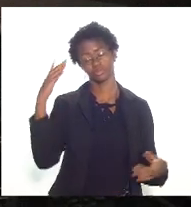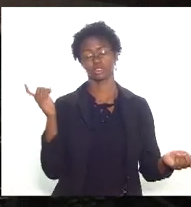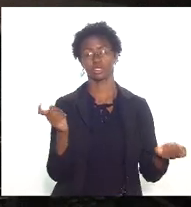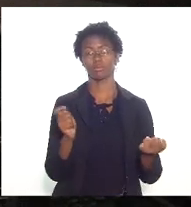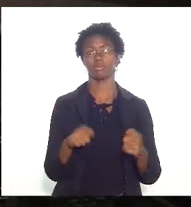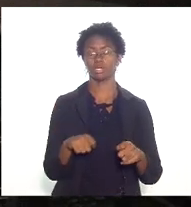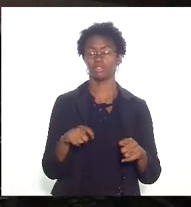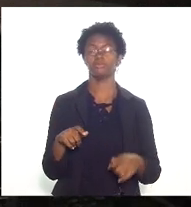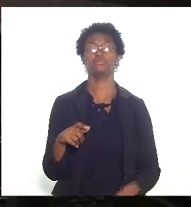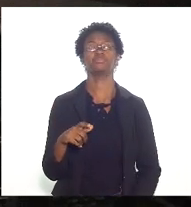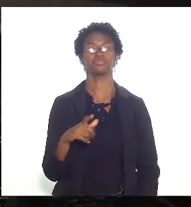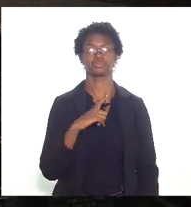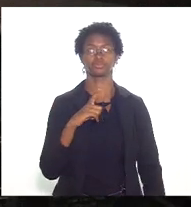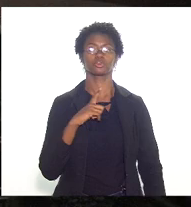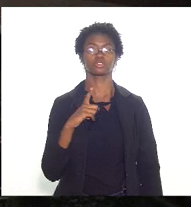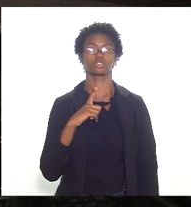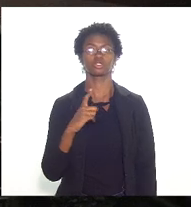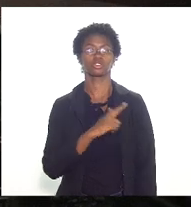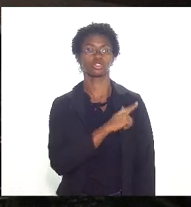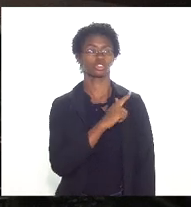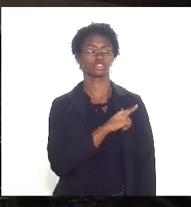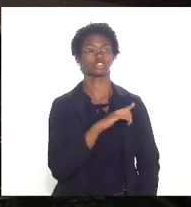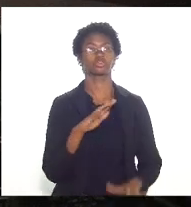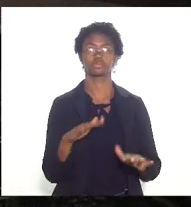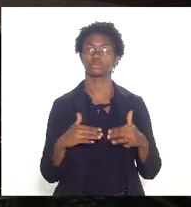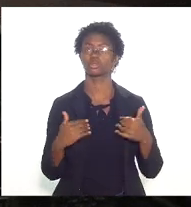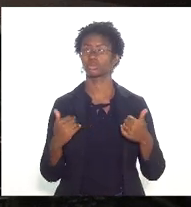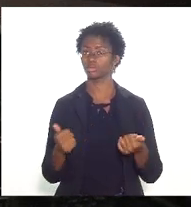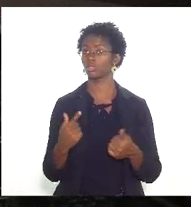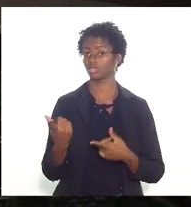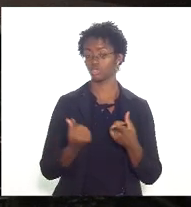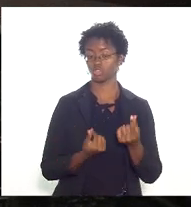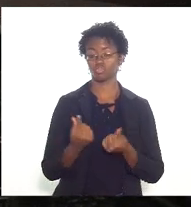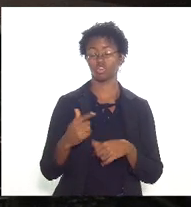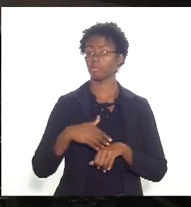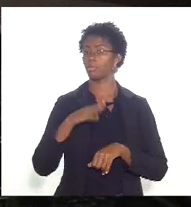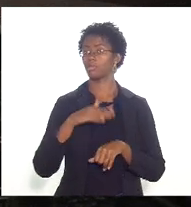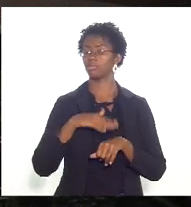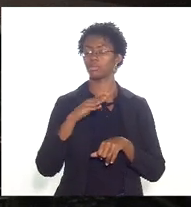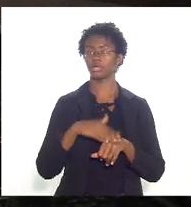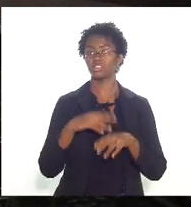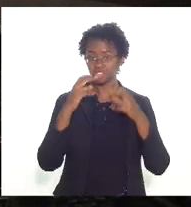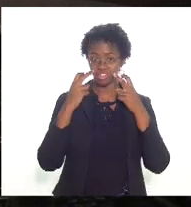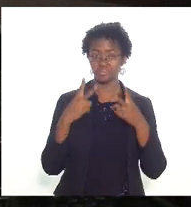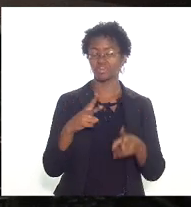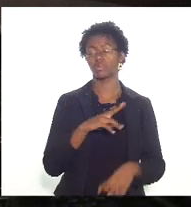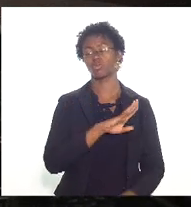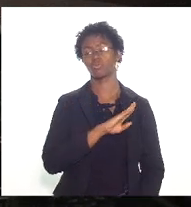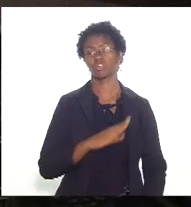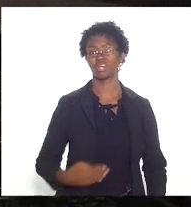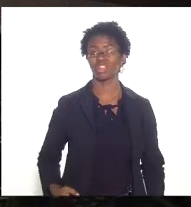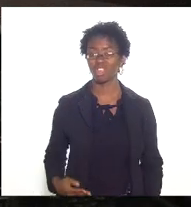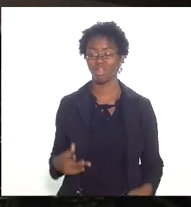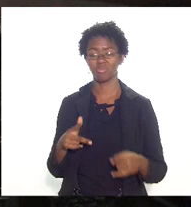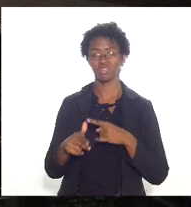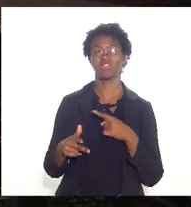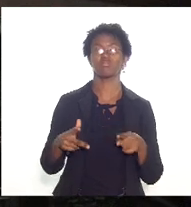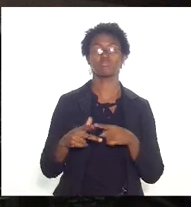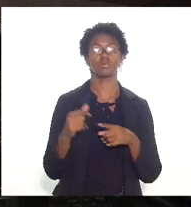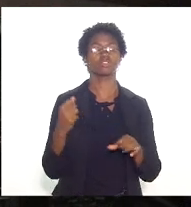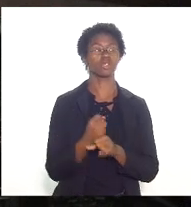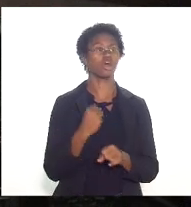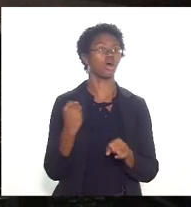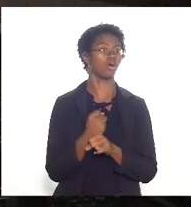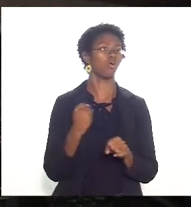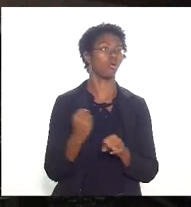geridos de lucrar muito mais se tiver hoje o governo do estado o governador Cláudio Castro segurando as obras das diretorias